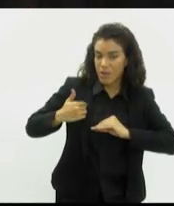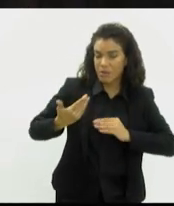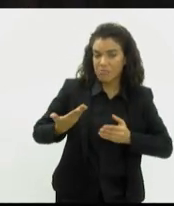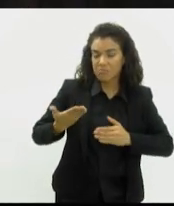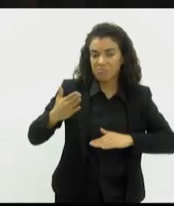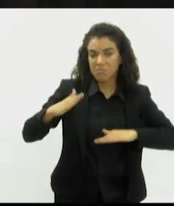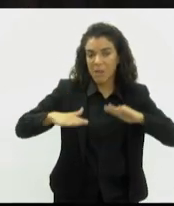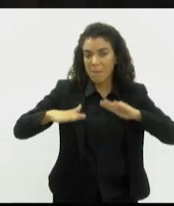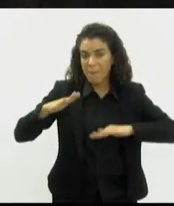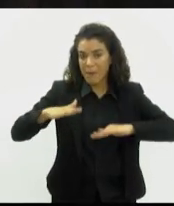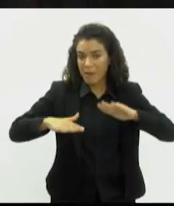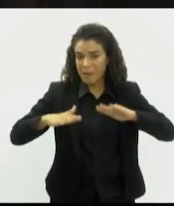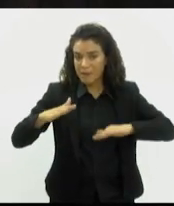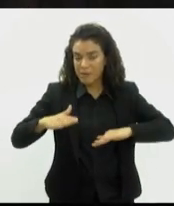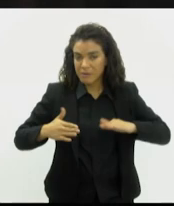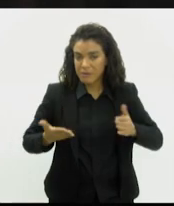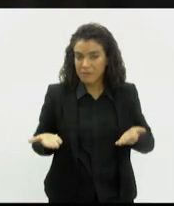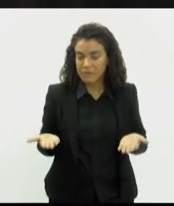Depende de quem mexeu.